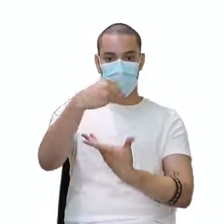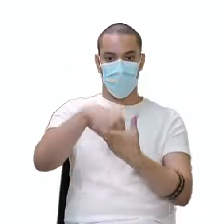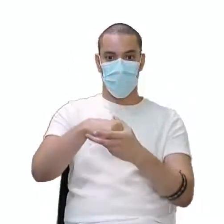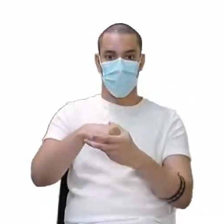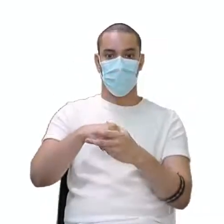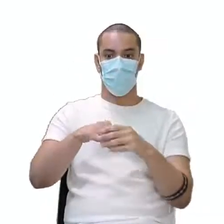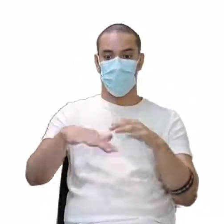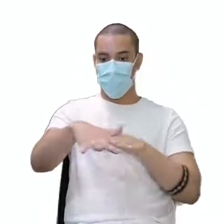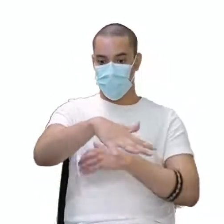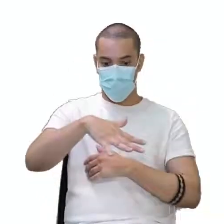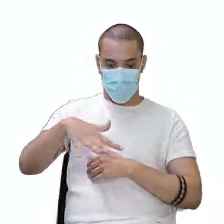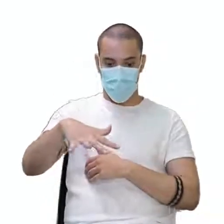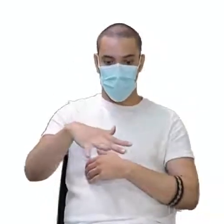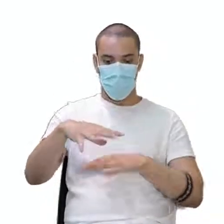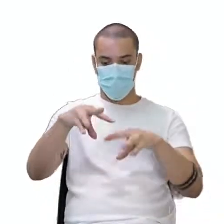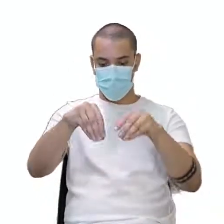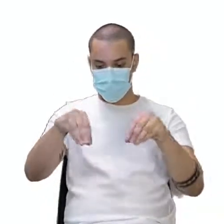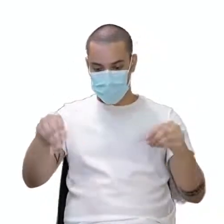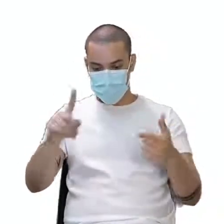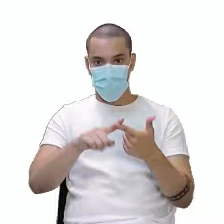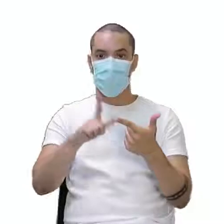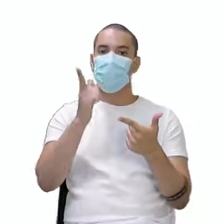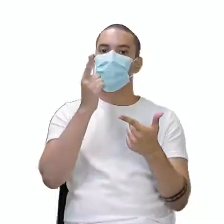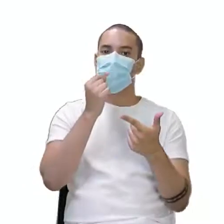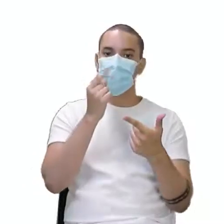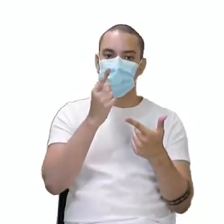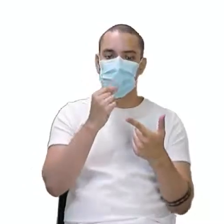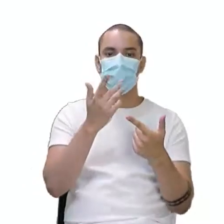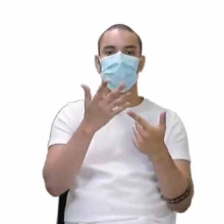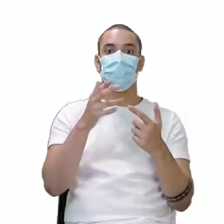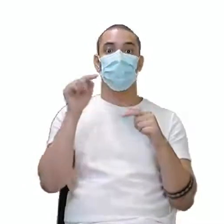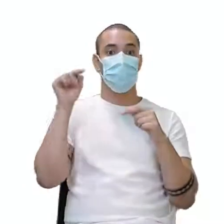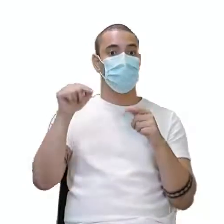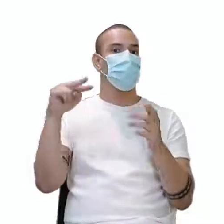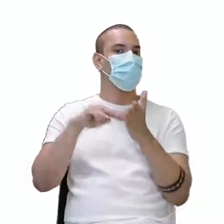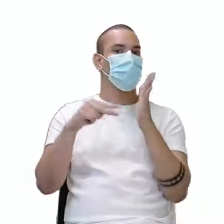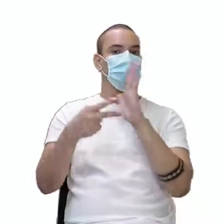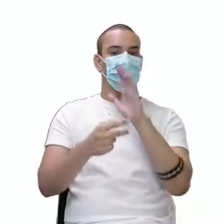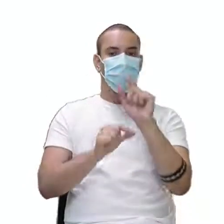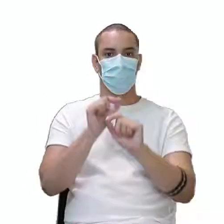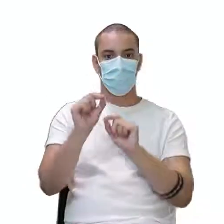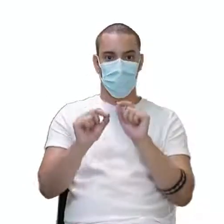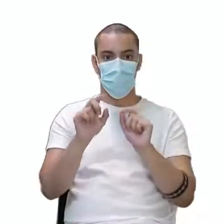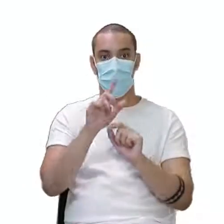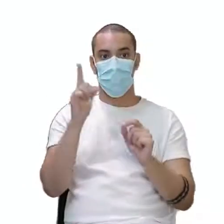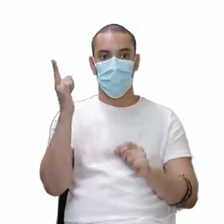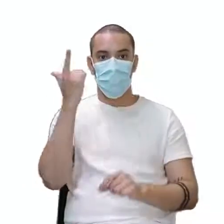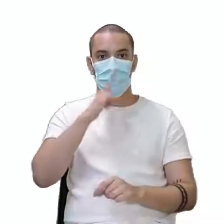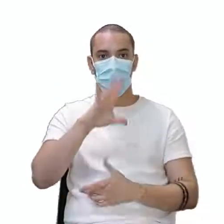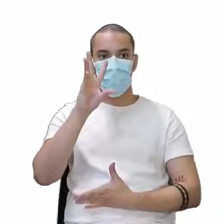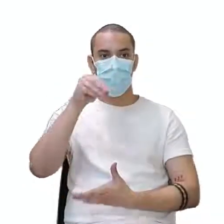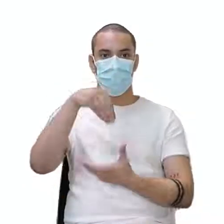no solo ou na água. E essas substâncias vão ter